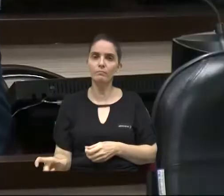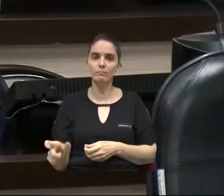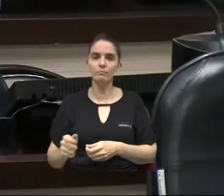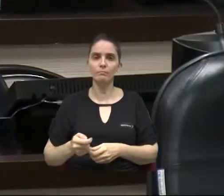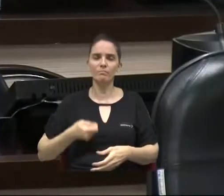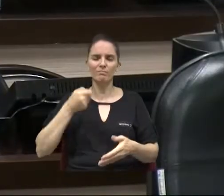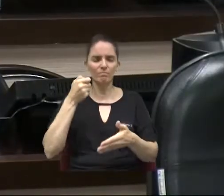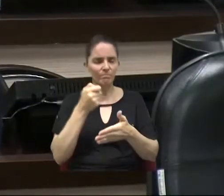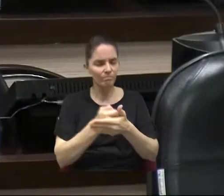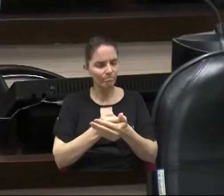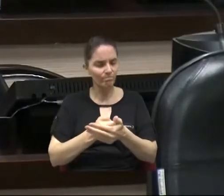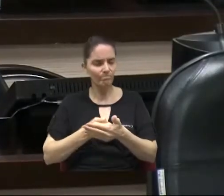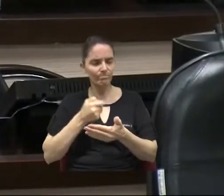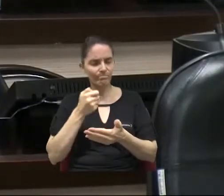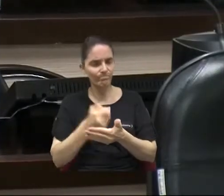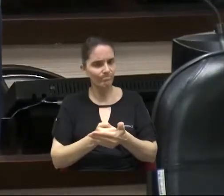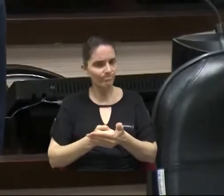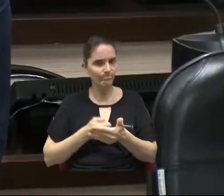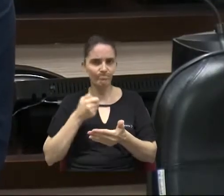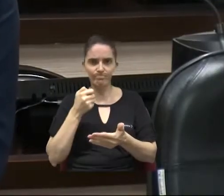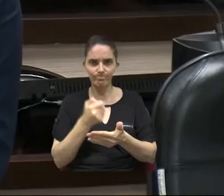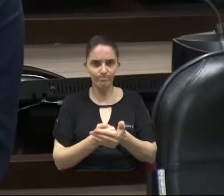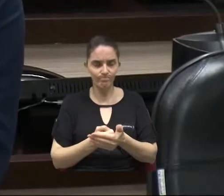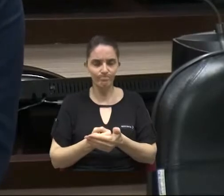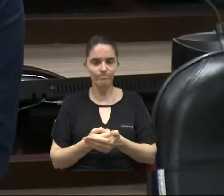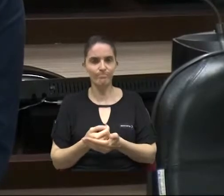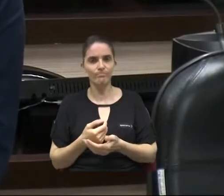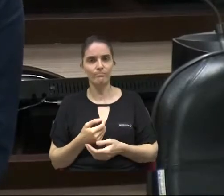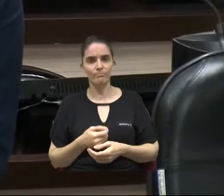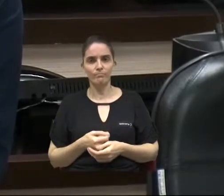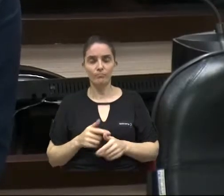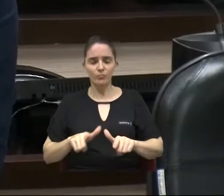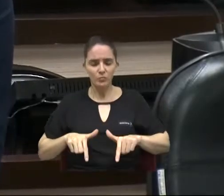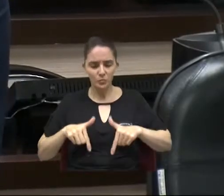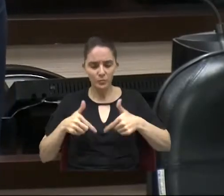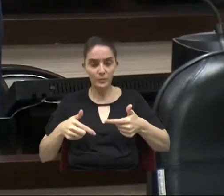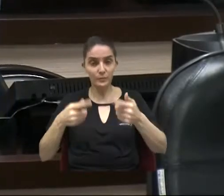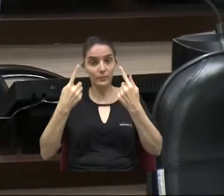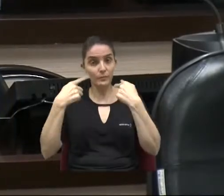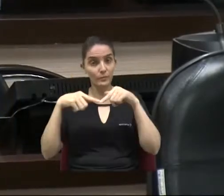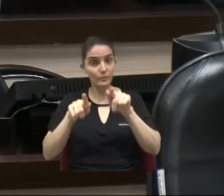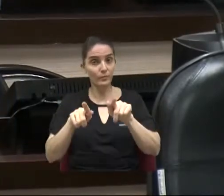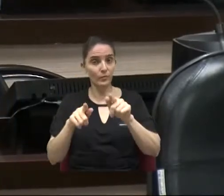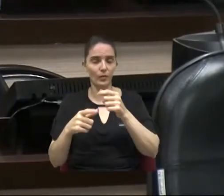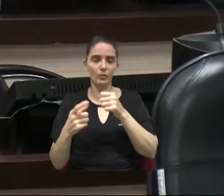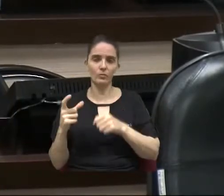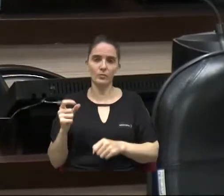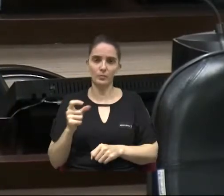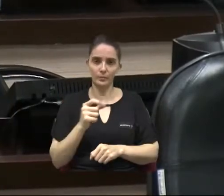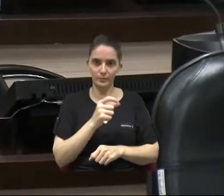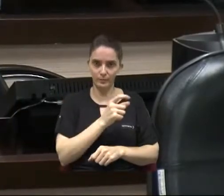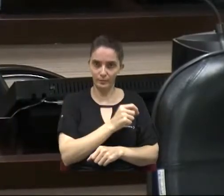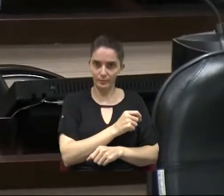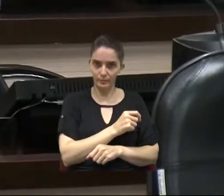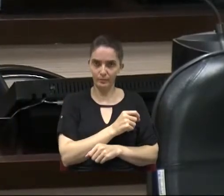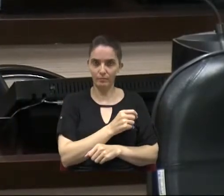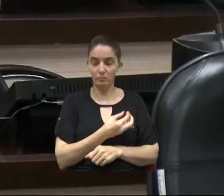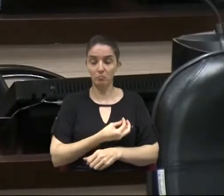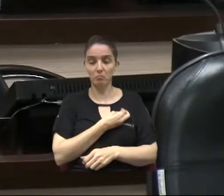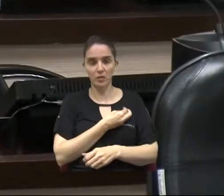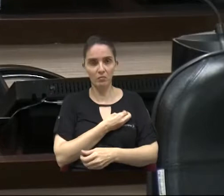lutou bravamente contra essa doença, dando exemplo de vida, dando exemplo